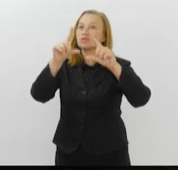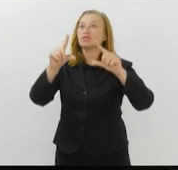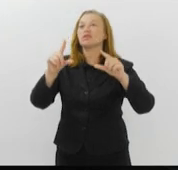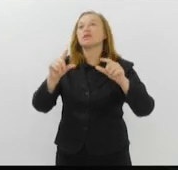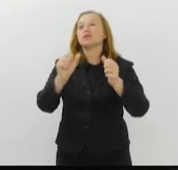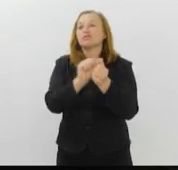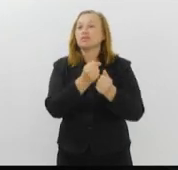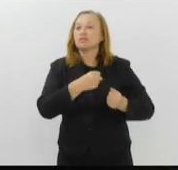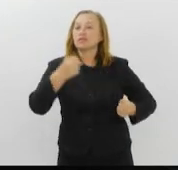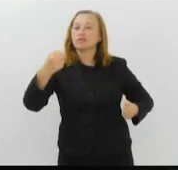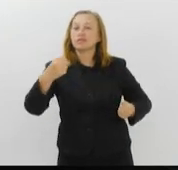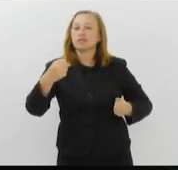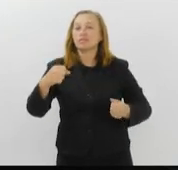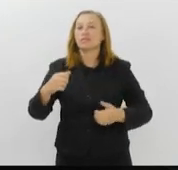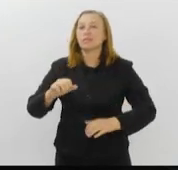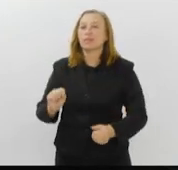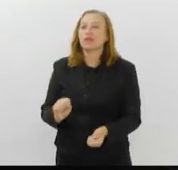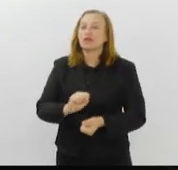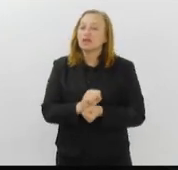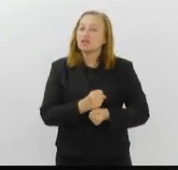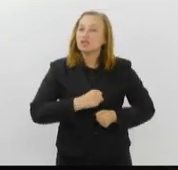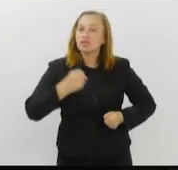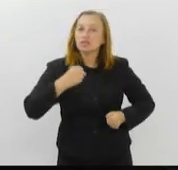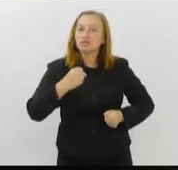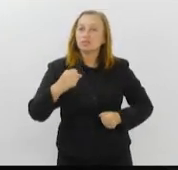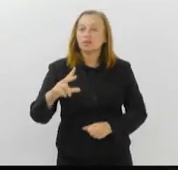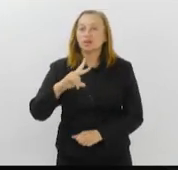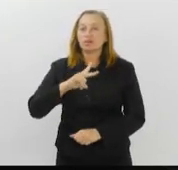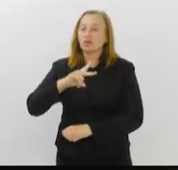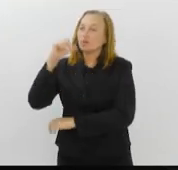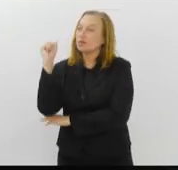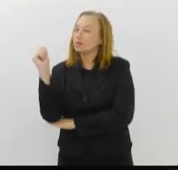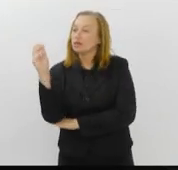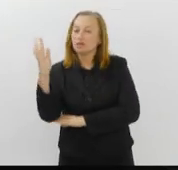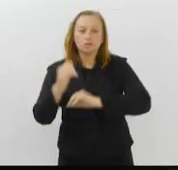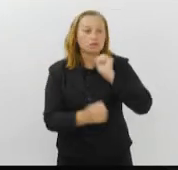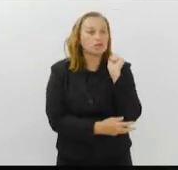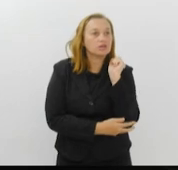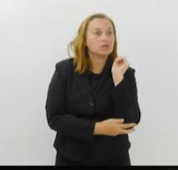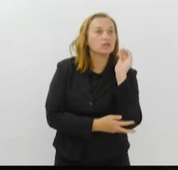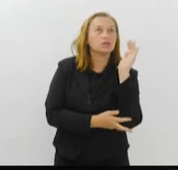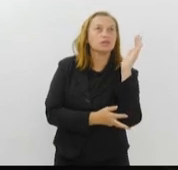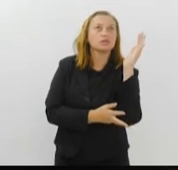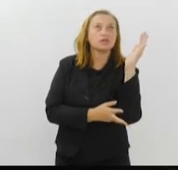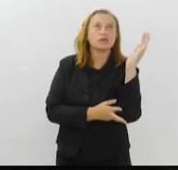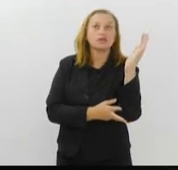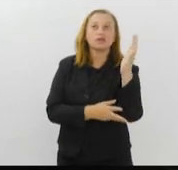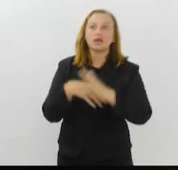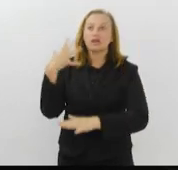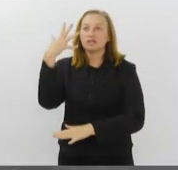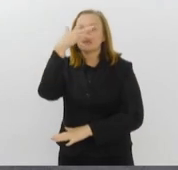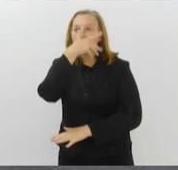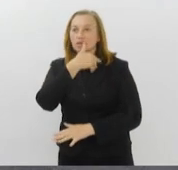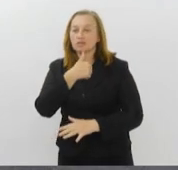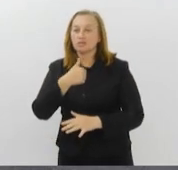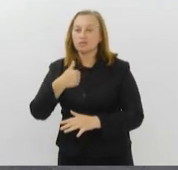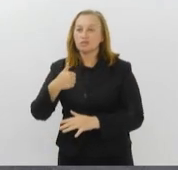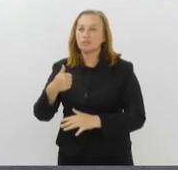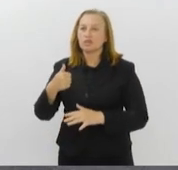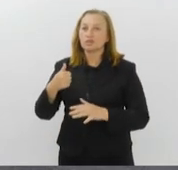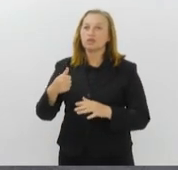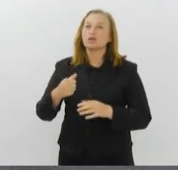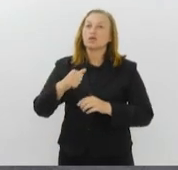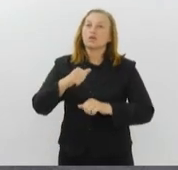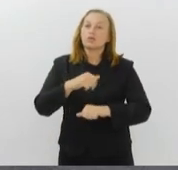Cruzeiro resplandece Gigante pela própria natureza é belela és forte